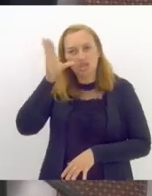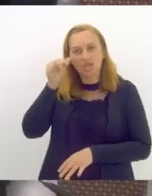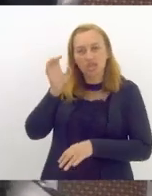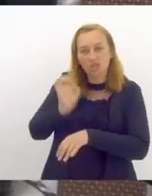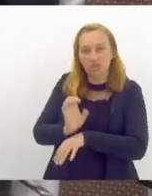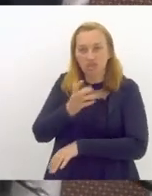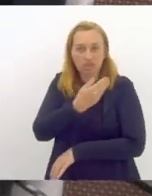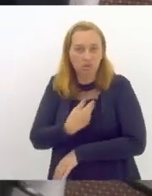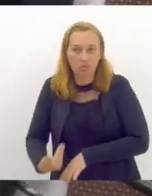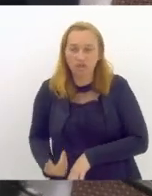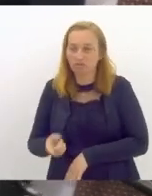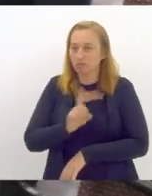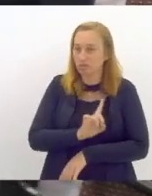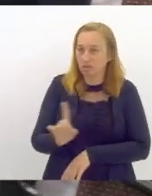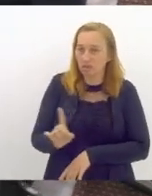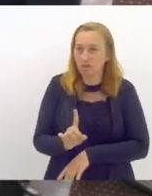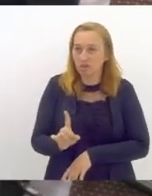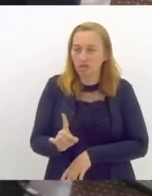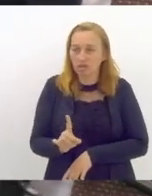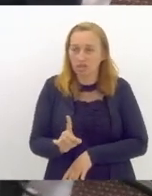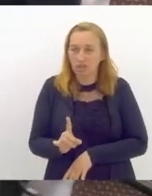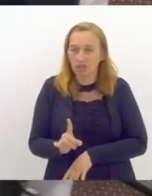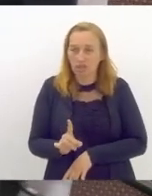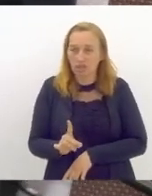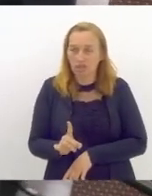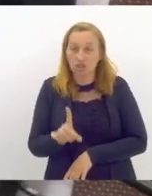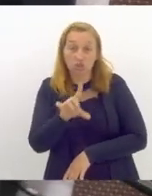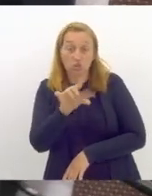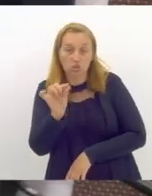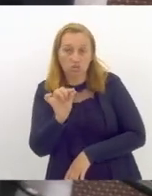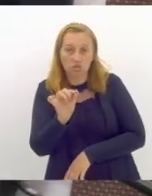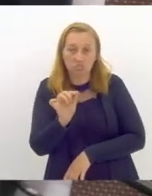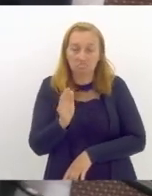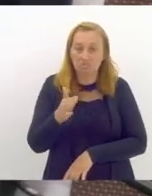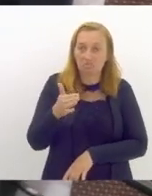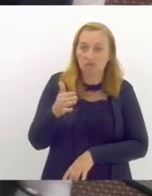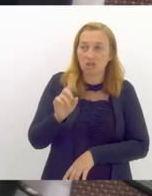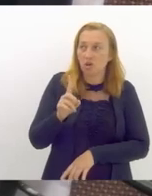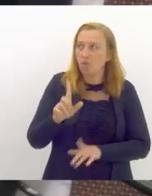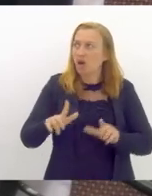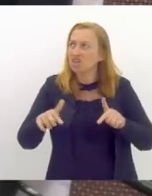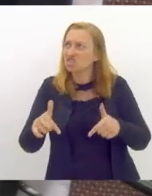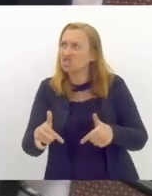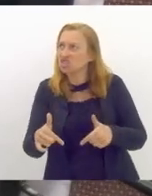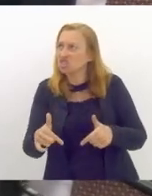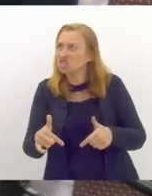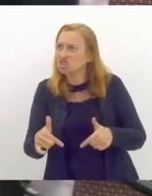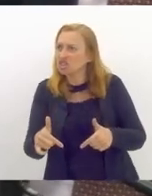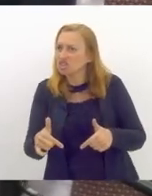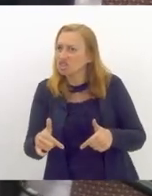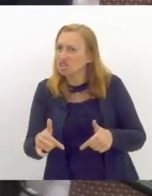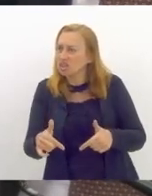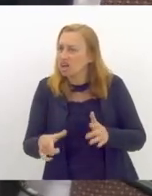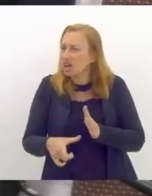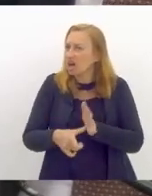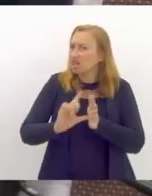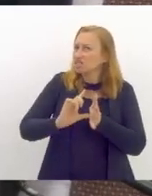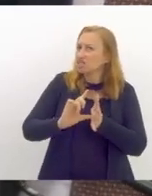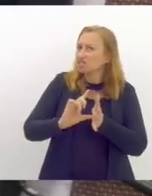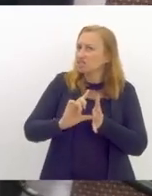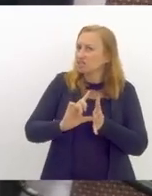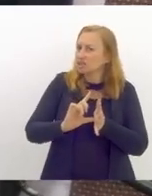do estado seja por postergar tal decisão por não agir mais antecipadamente